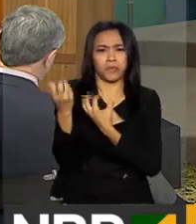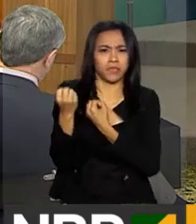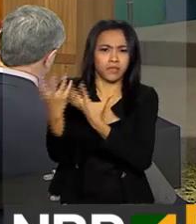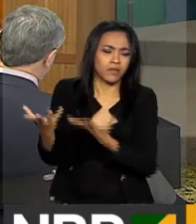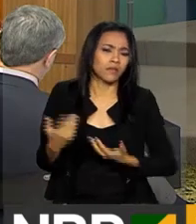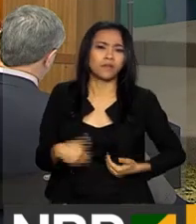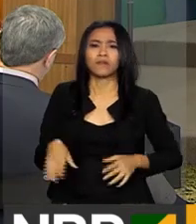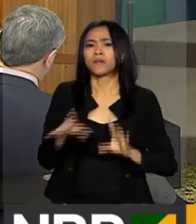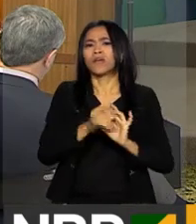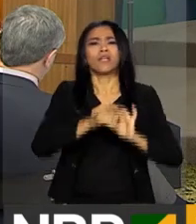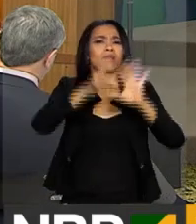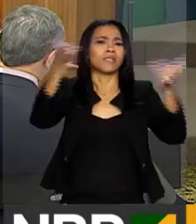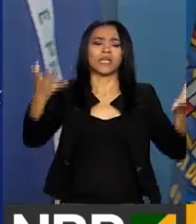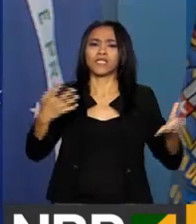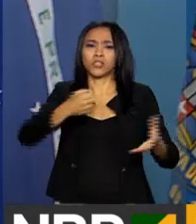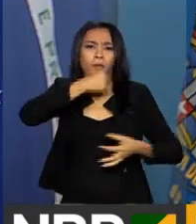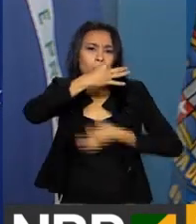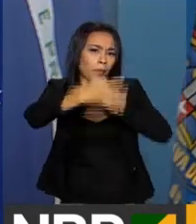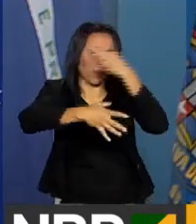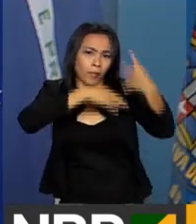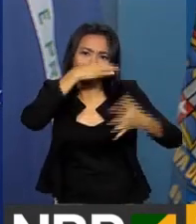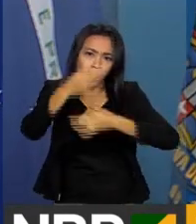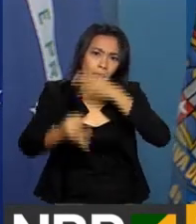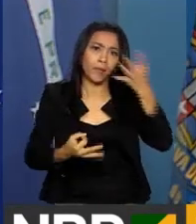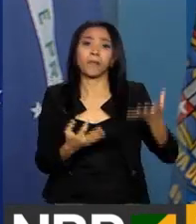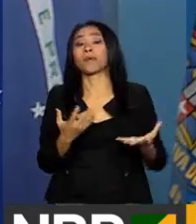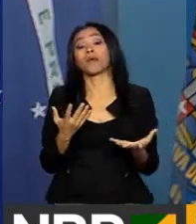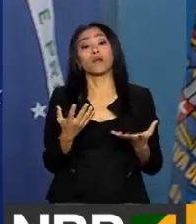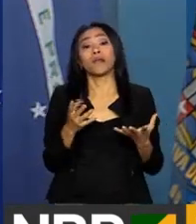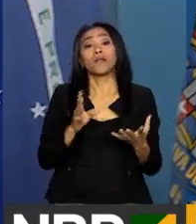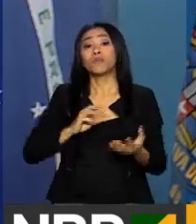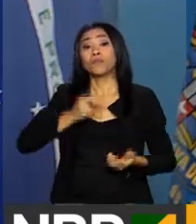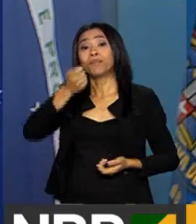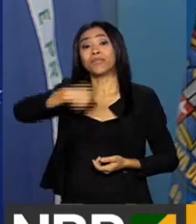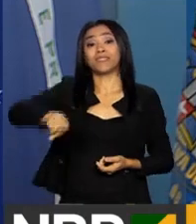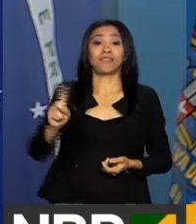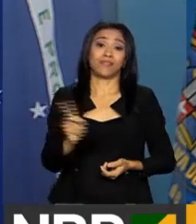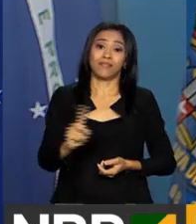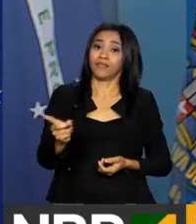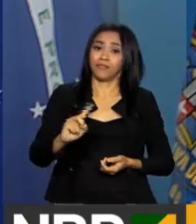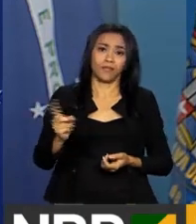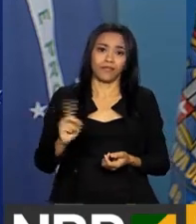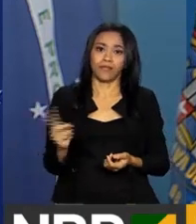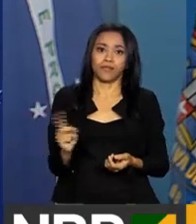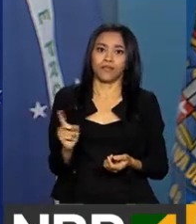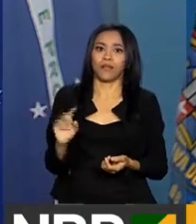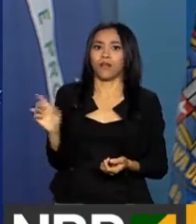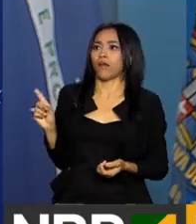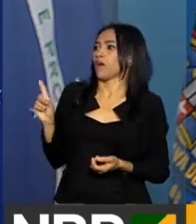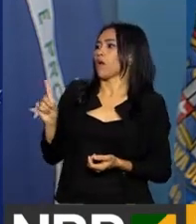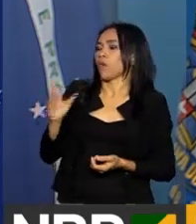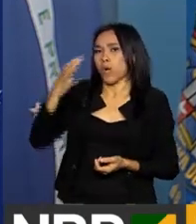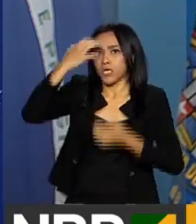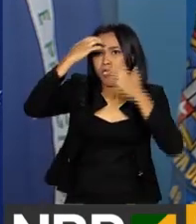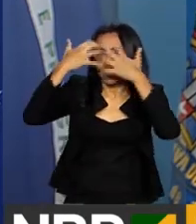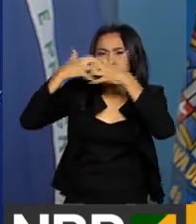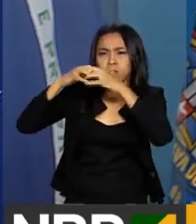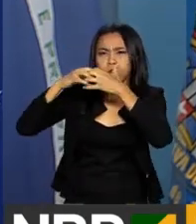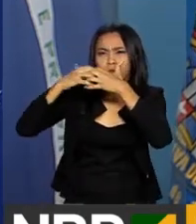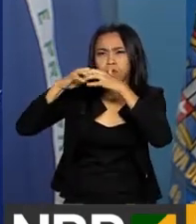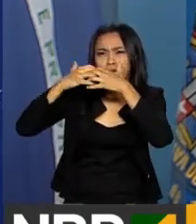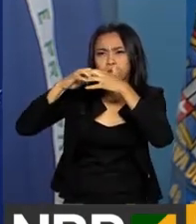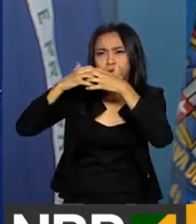liberdade de imprensa do prestigiamento da informação não é preciso nenhuma elocubração um raciocínio